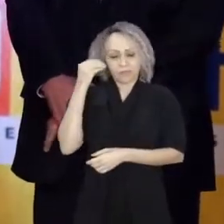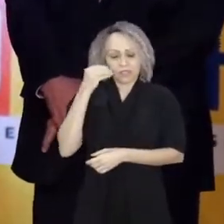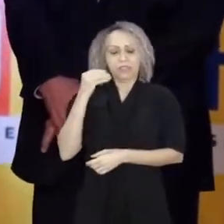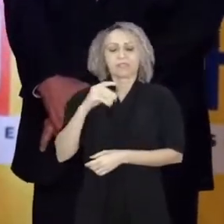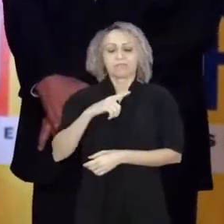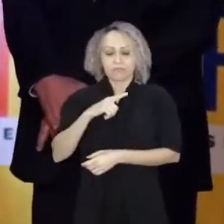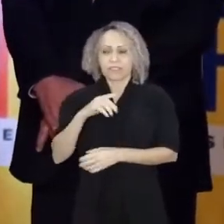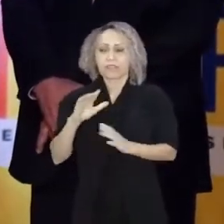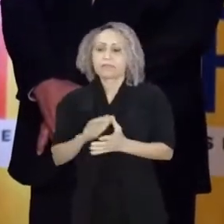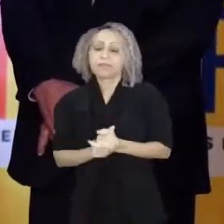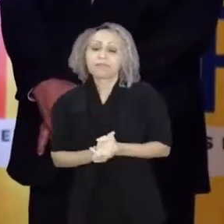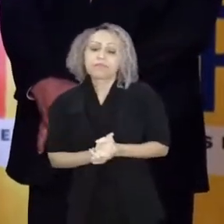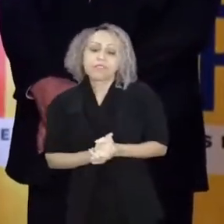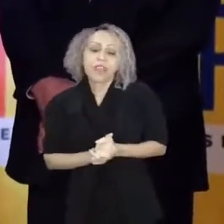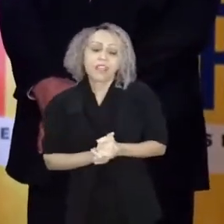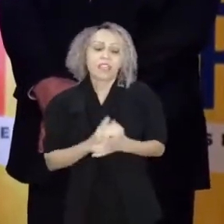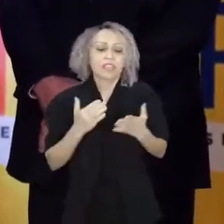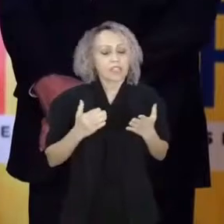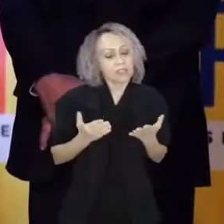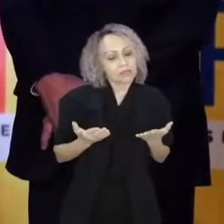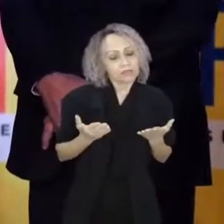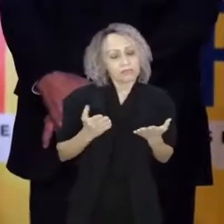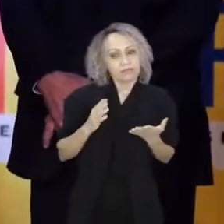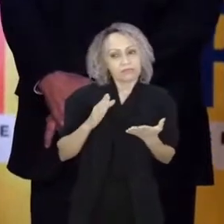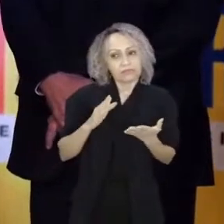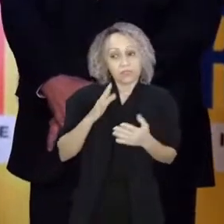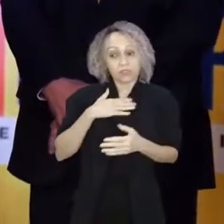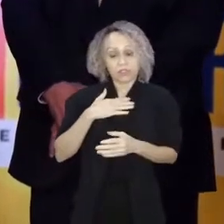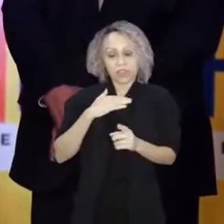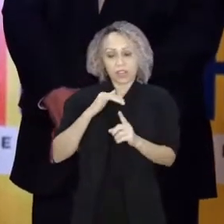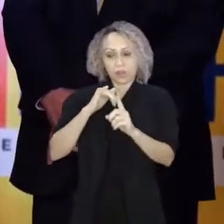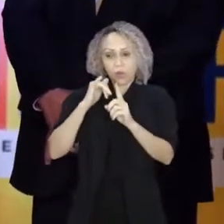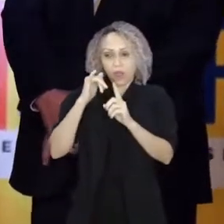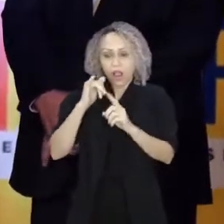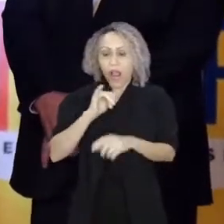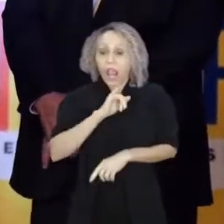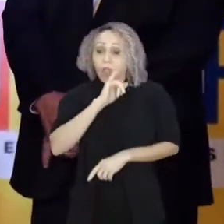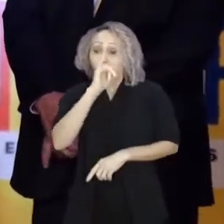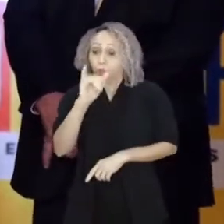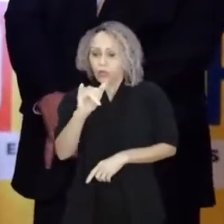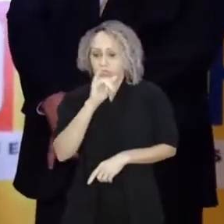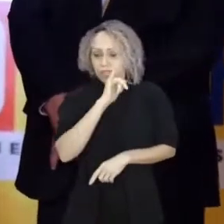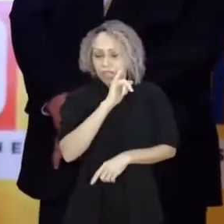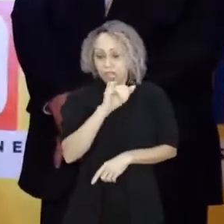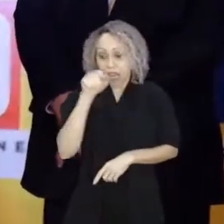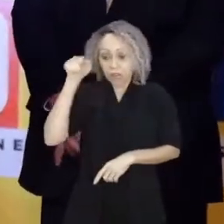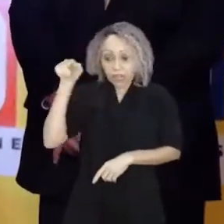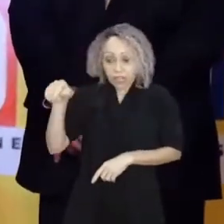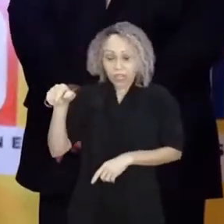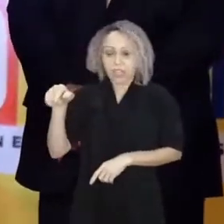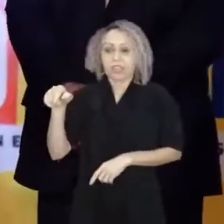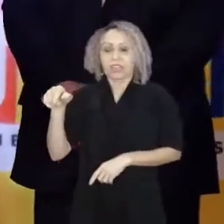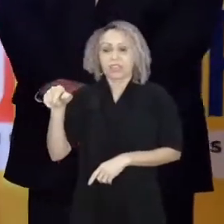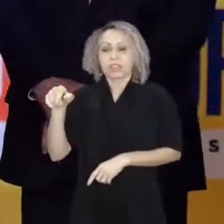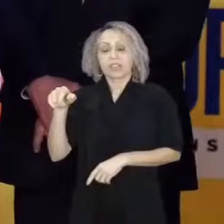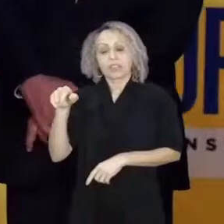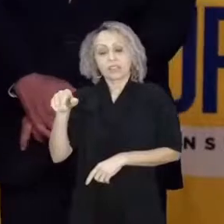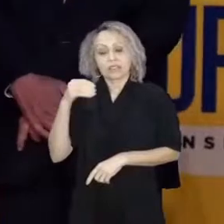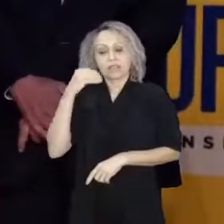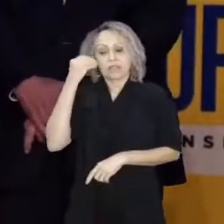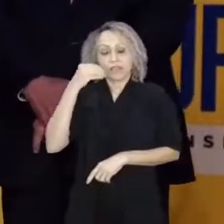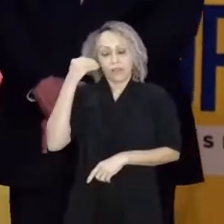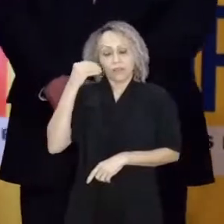assim como também haverá esses anúncios em relação aos outros cargos, buscando essa compreensão da experiência profissional,